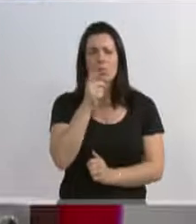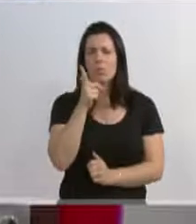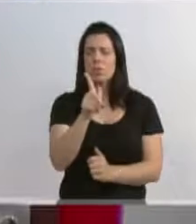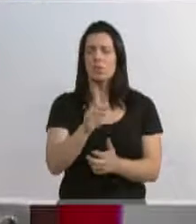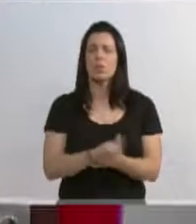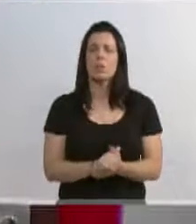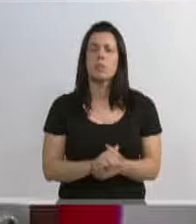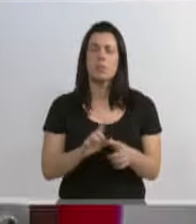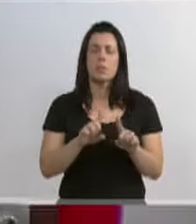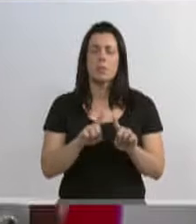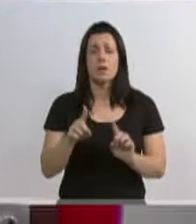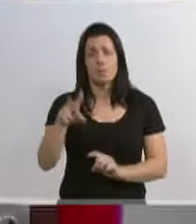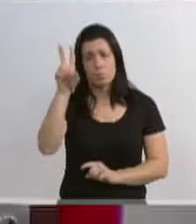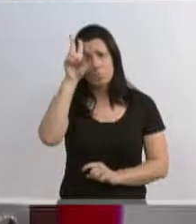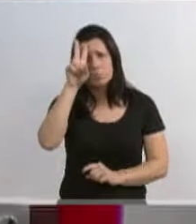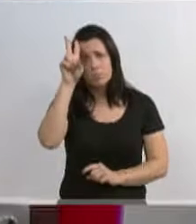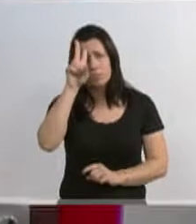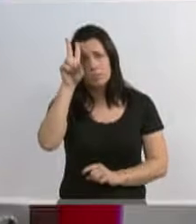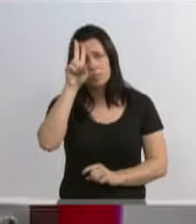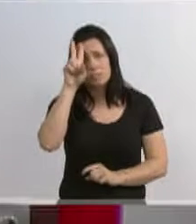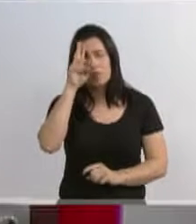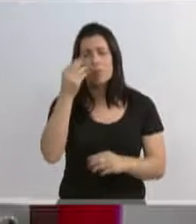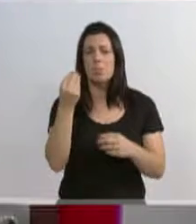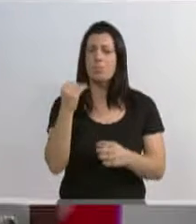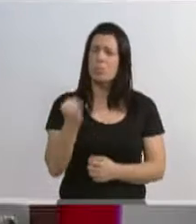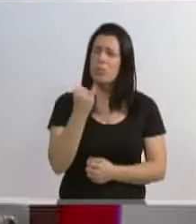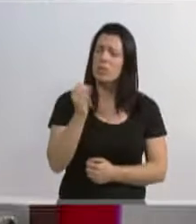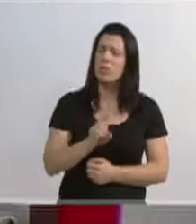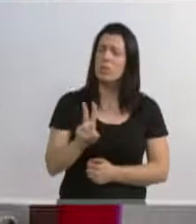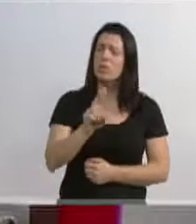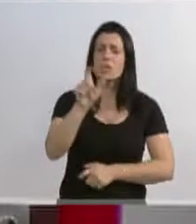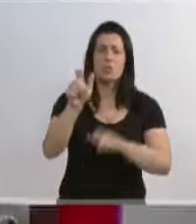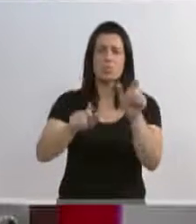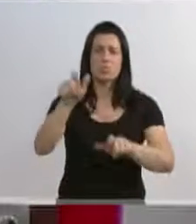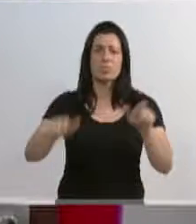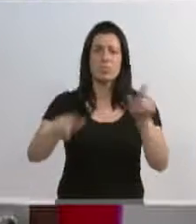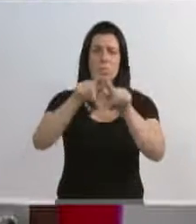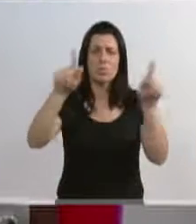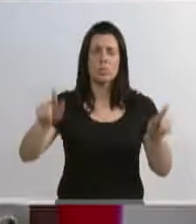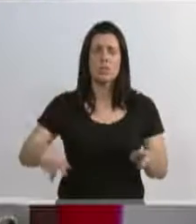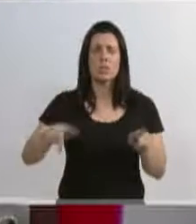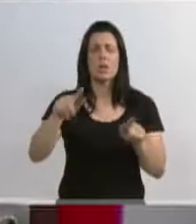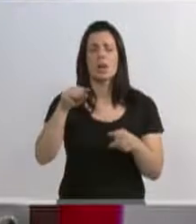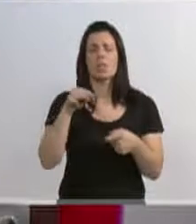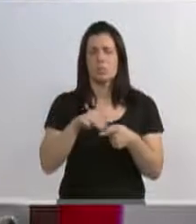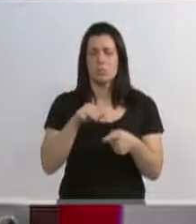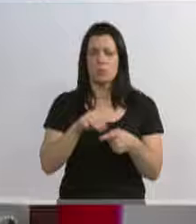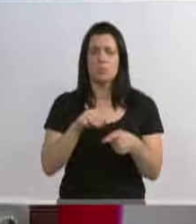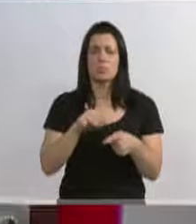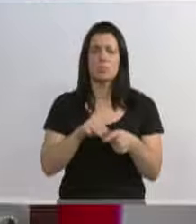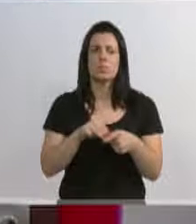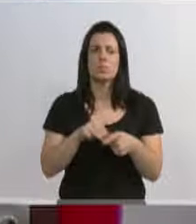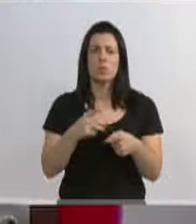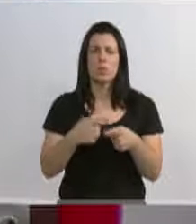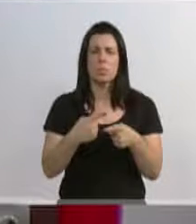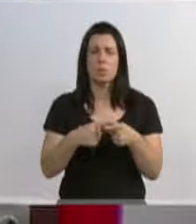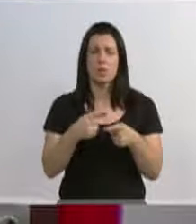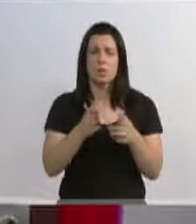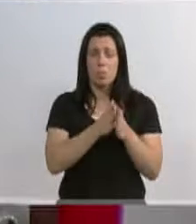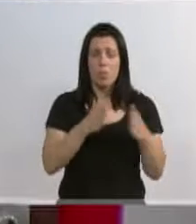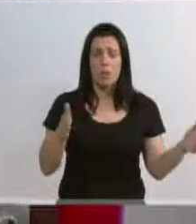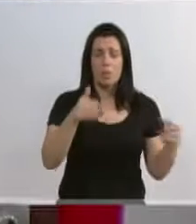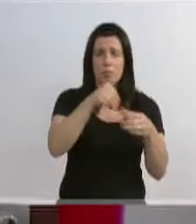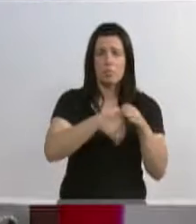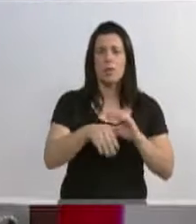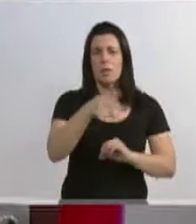E a gente sempre recorda que a questão da valorização dos servidores é tema de promessas de campanha,